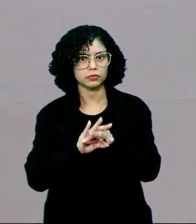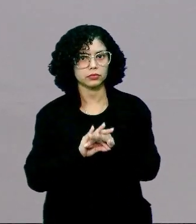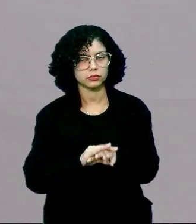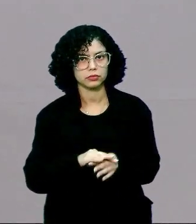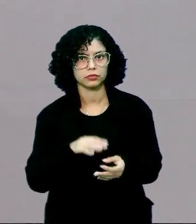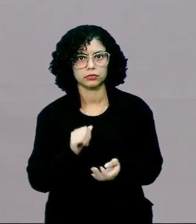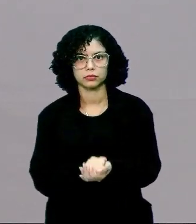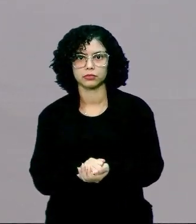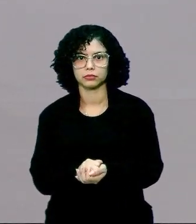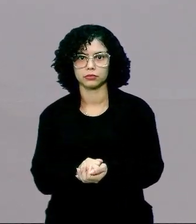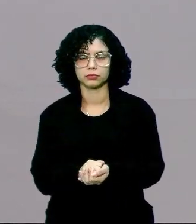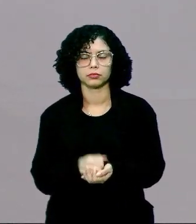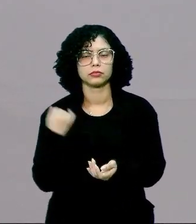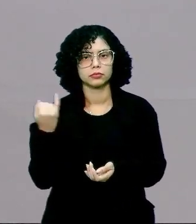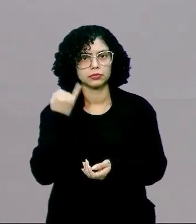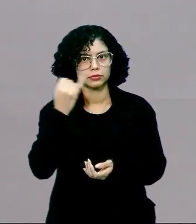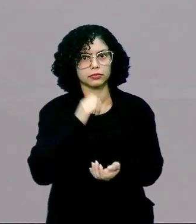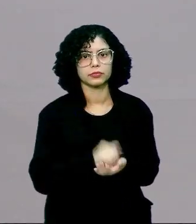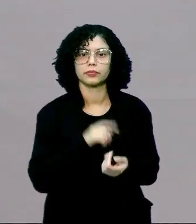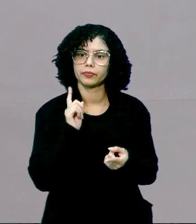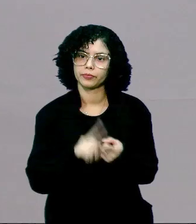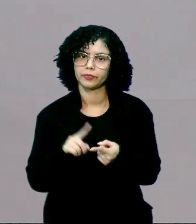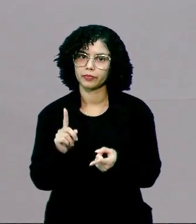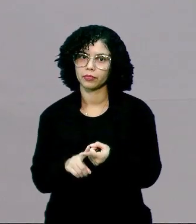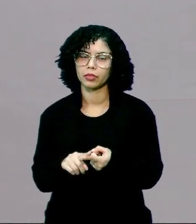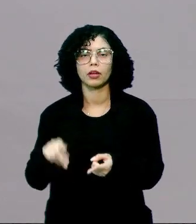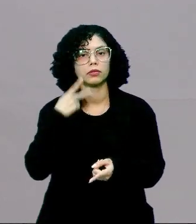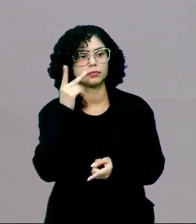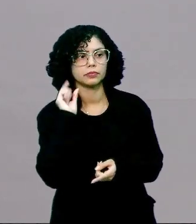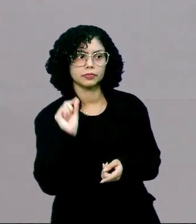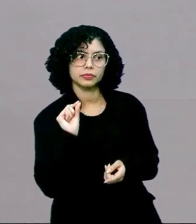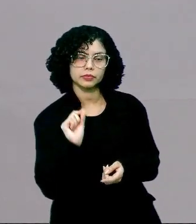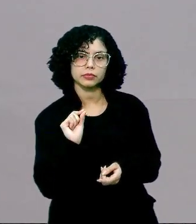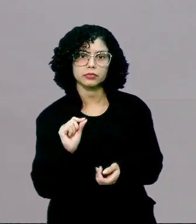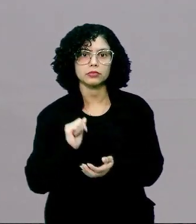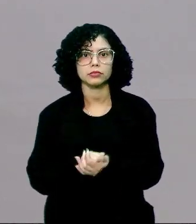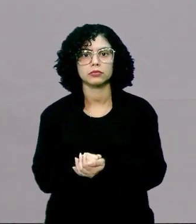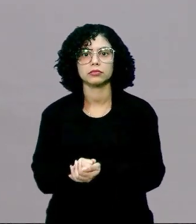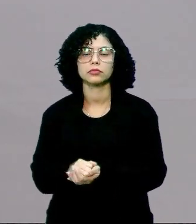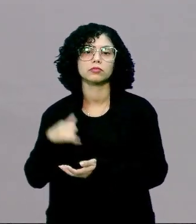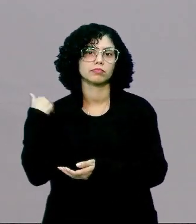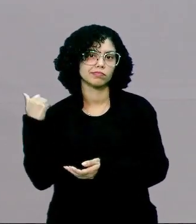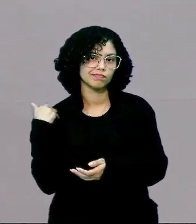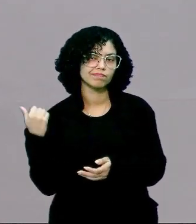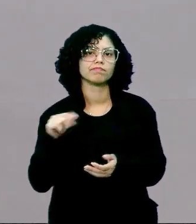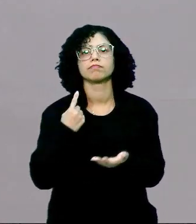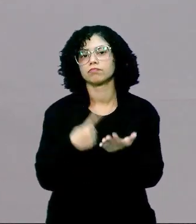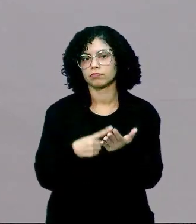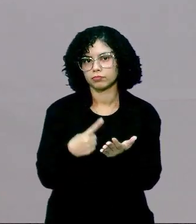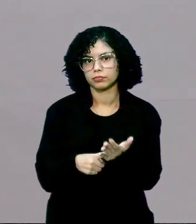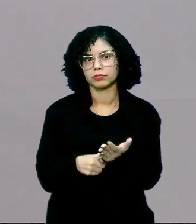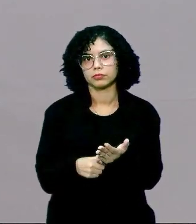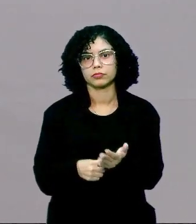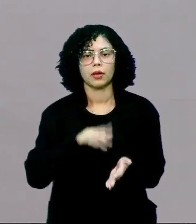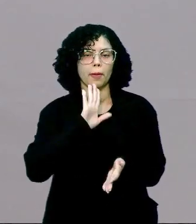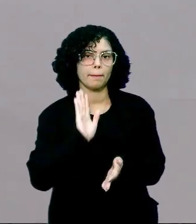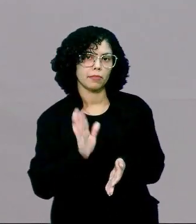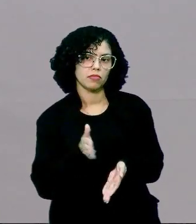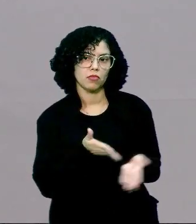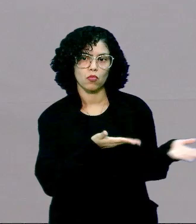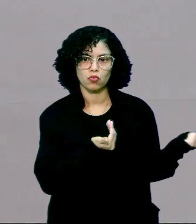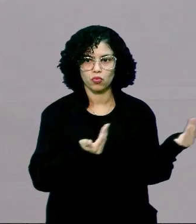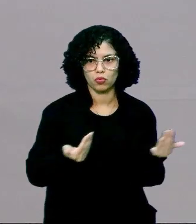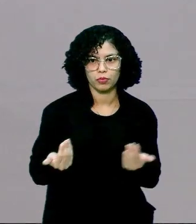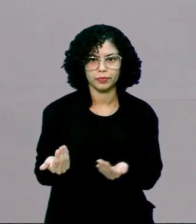essa alternativa, principalmente porque está falando ali de uma idade que é considerada mais jovem